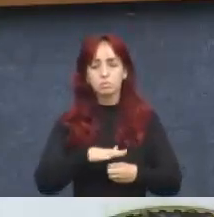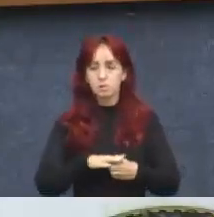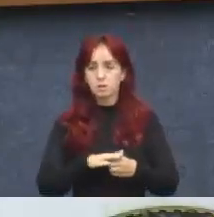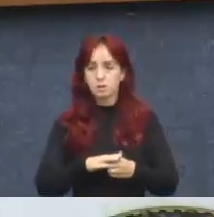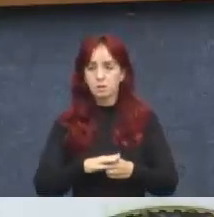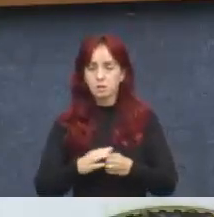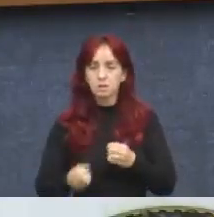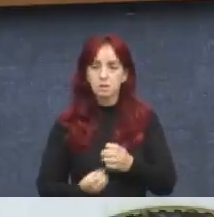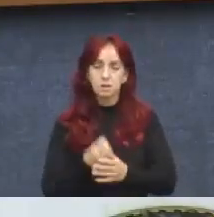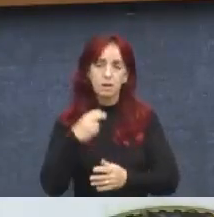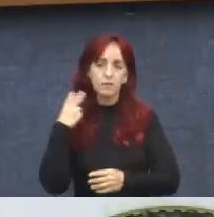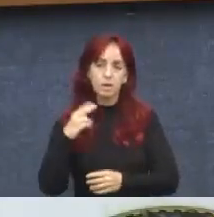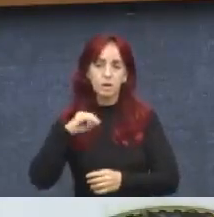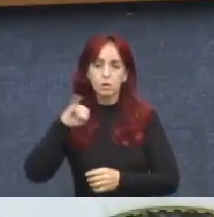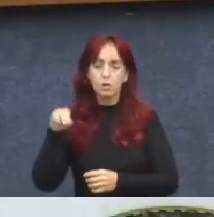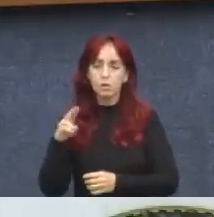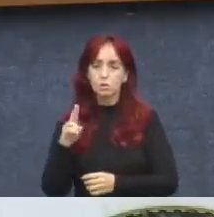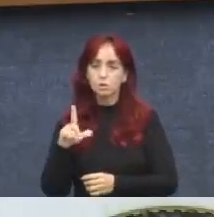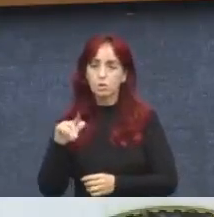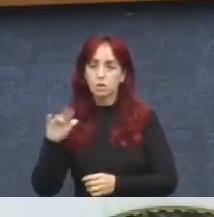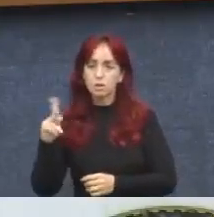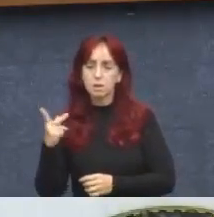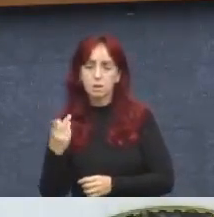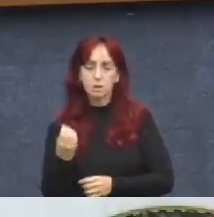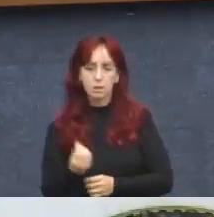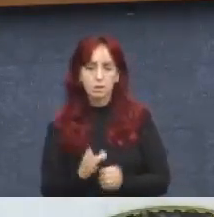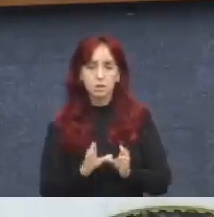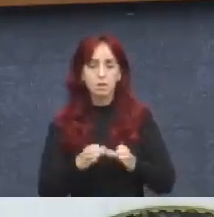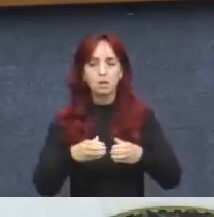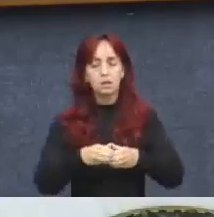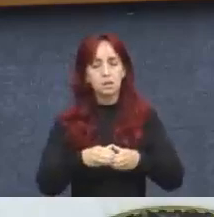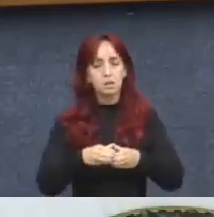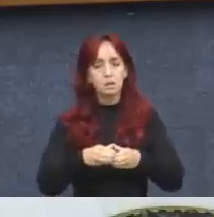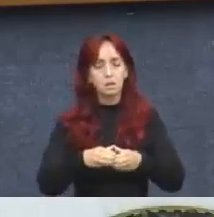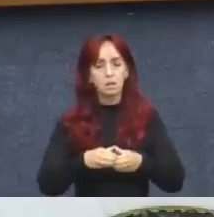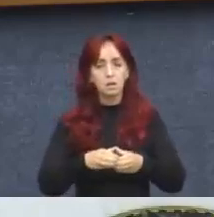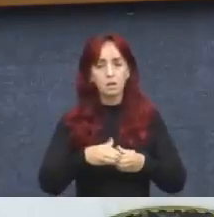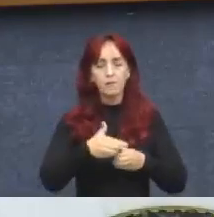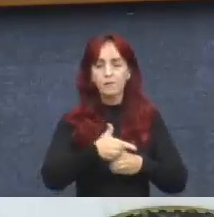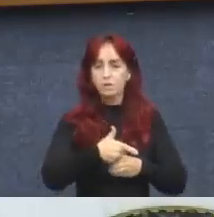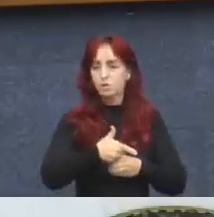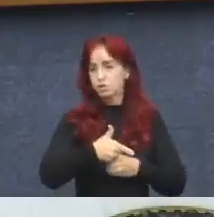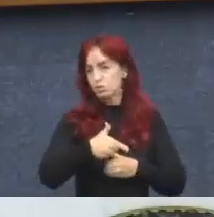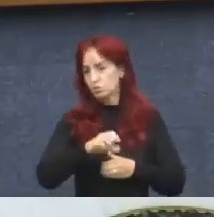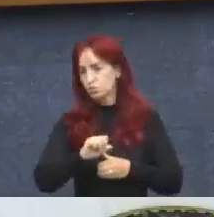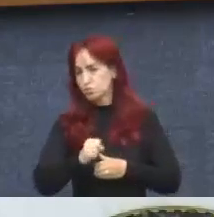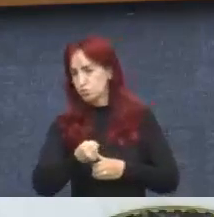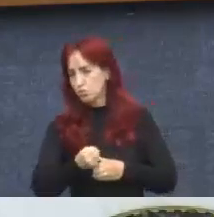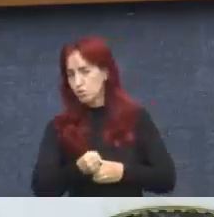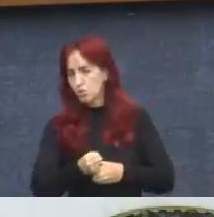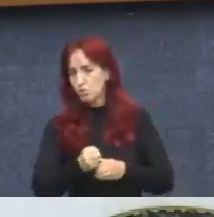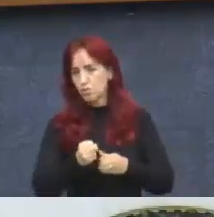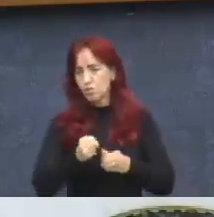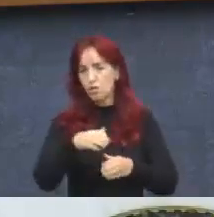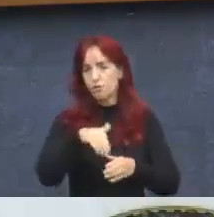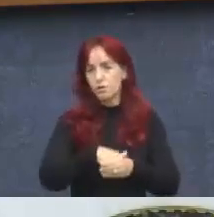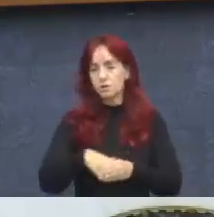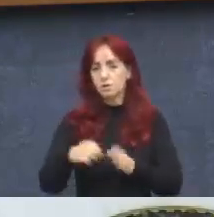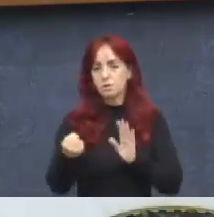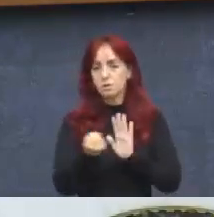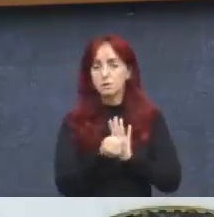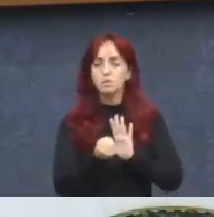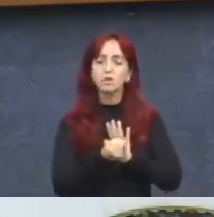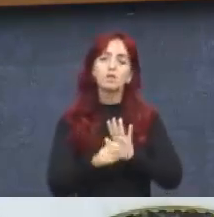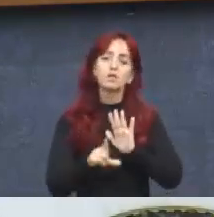Los Hermanos. A emendas, o quórum, maioria dos presentes na Câmara. A votação é simbólica. Pareceres das comissões.